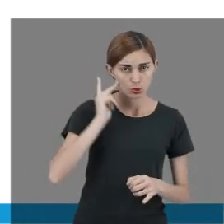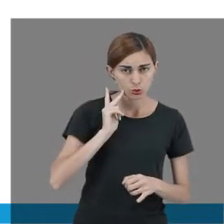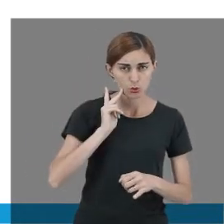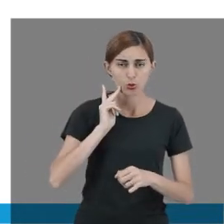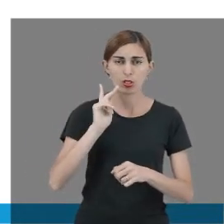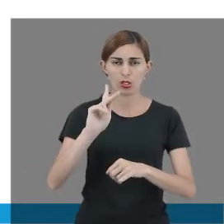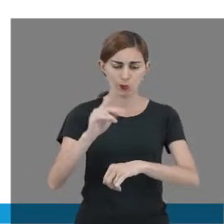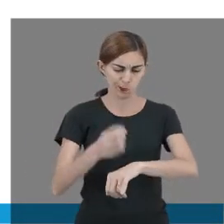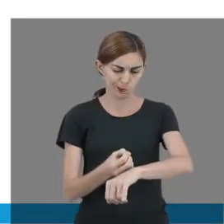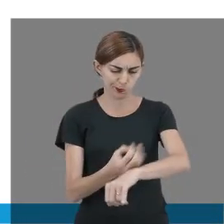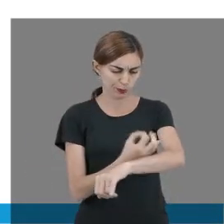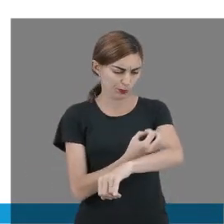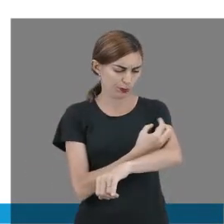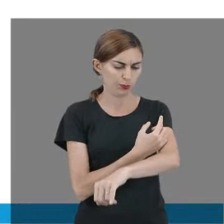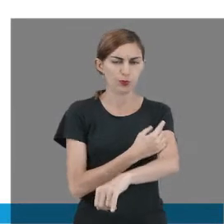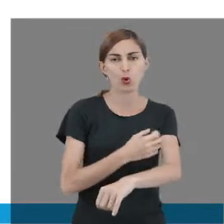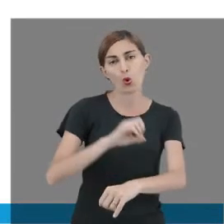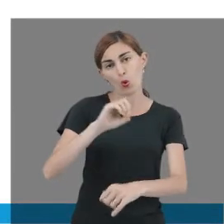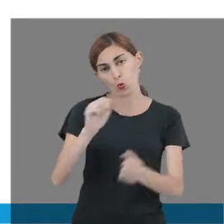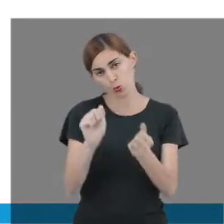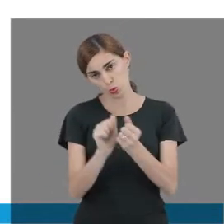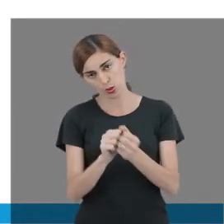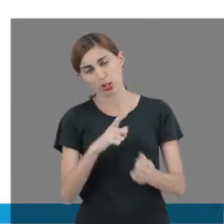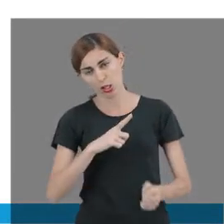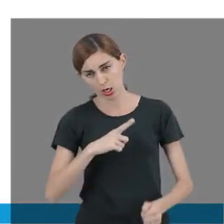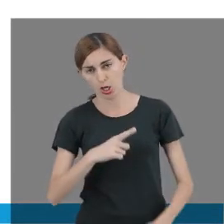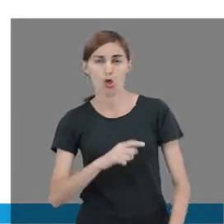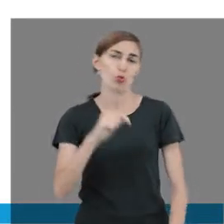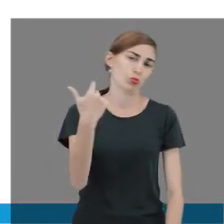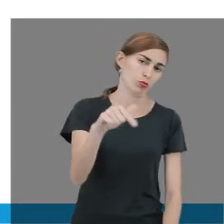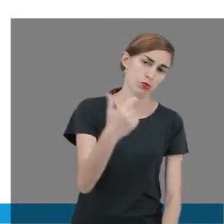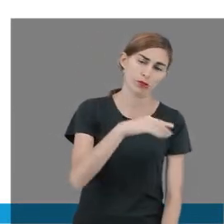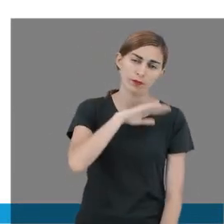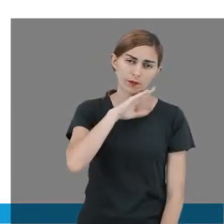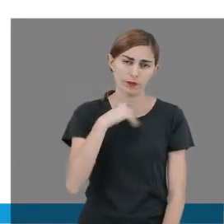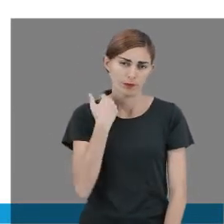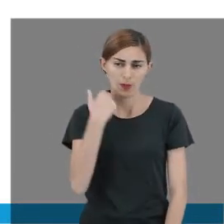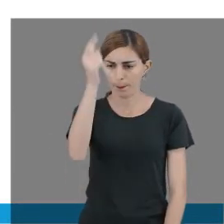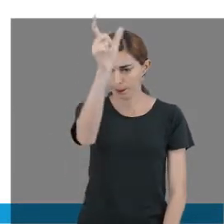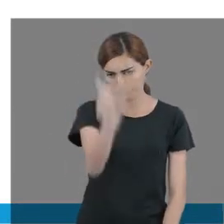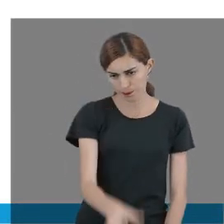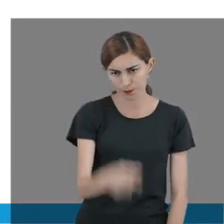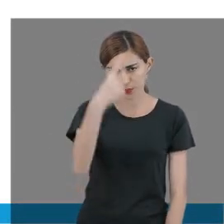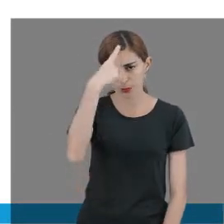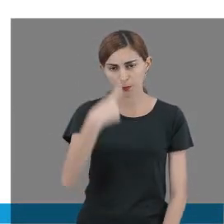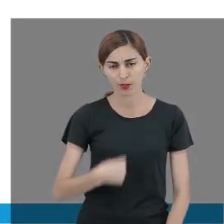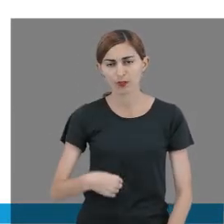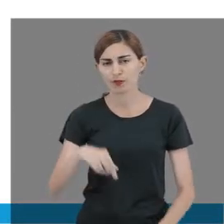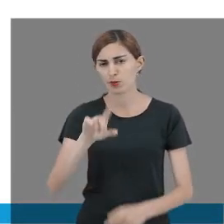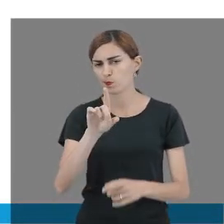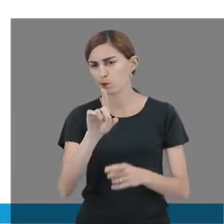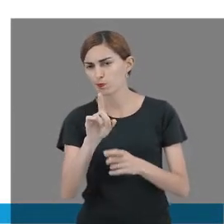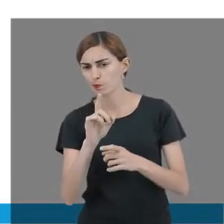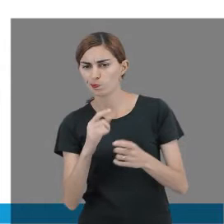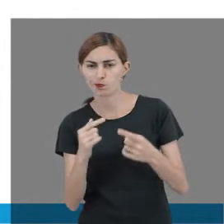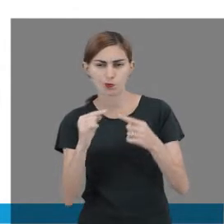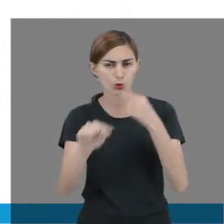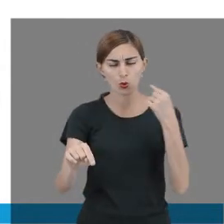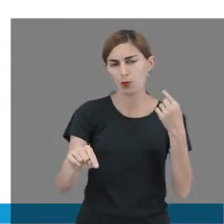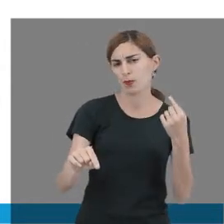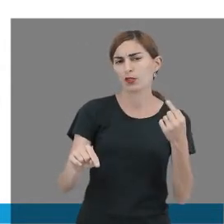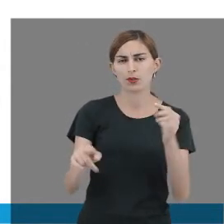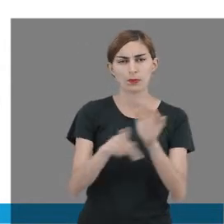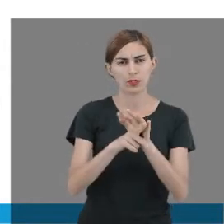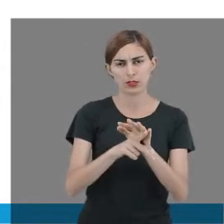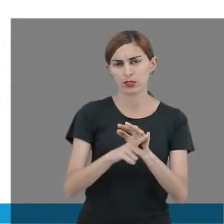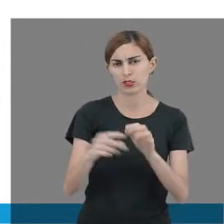cutânea, com ou sem febre, de etiologia desconhecida e cujo perfil clínico não se encaixa